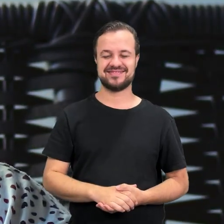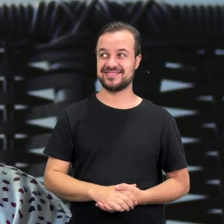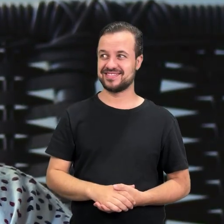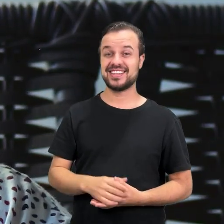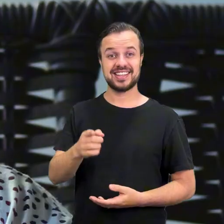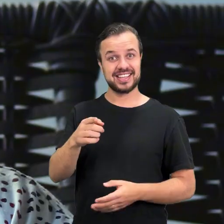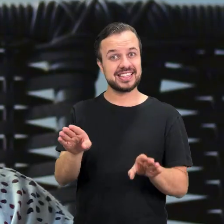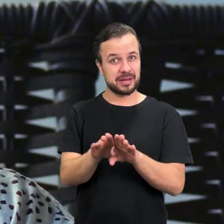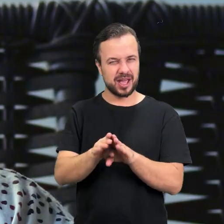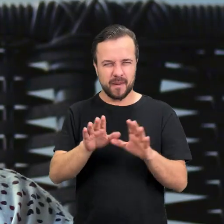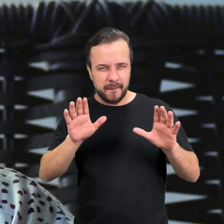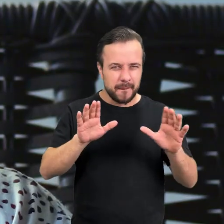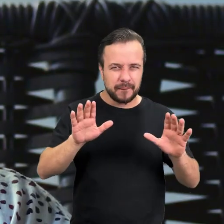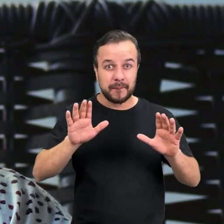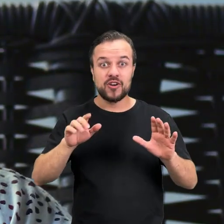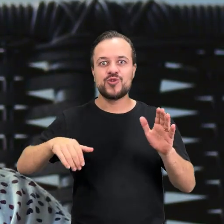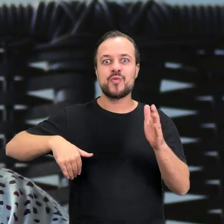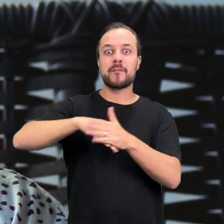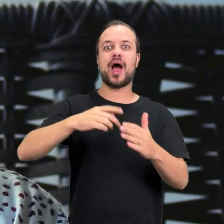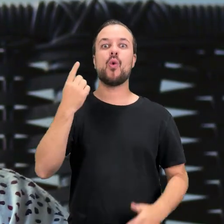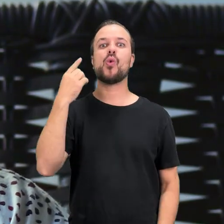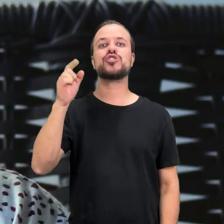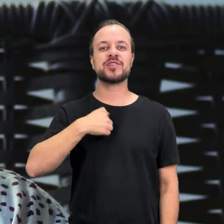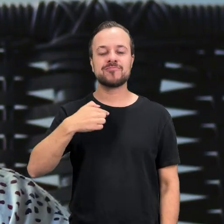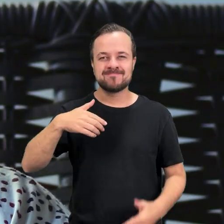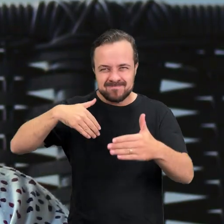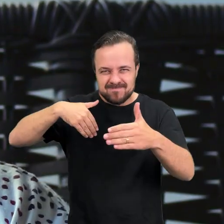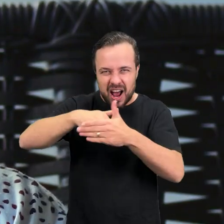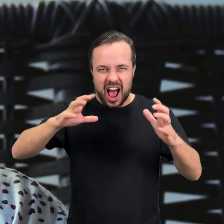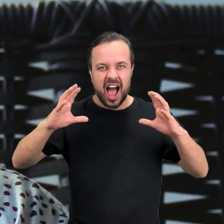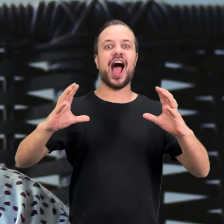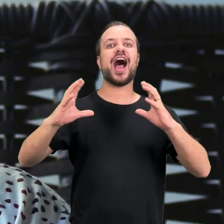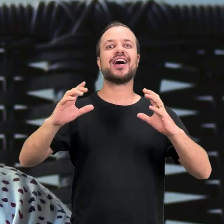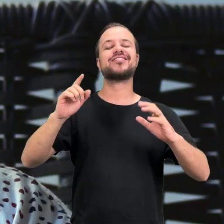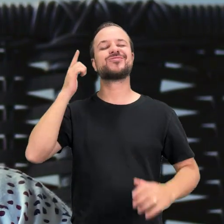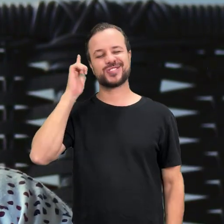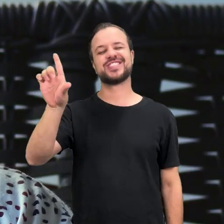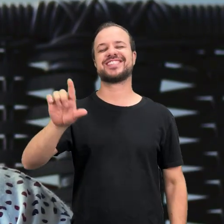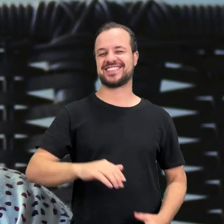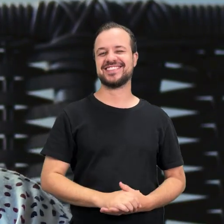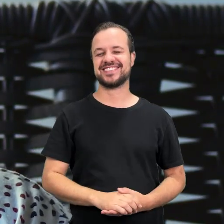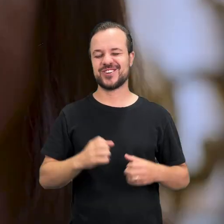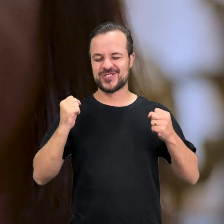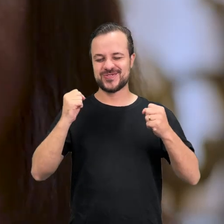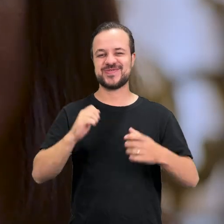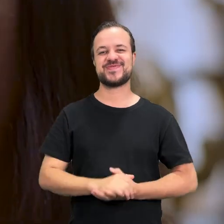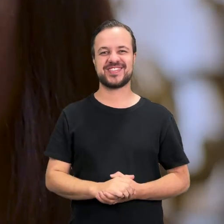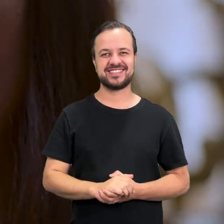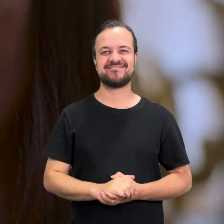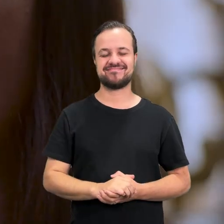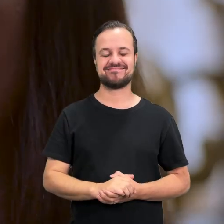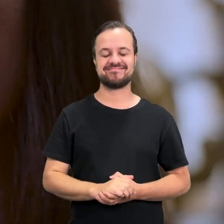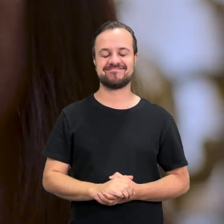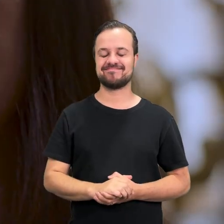E fomos nos pênaltis. E eu fui a última que bateu o pênalti. E nós fomos campeão.